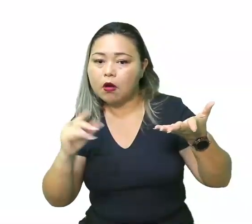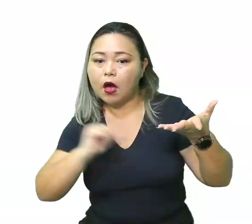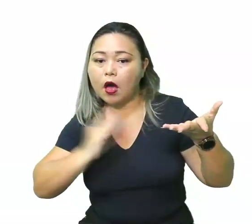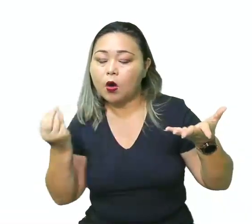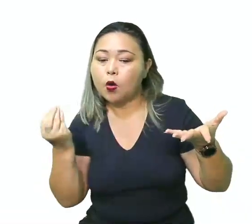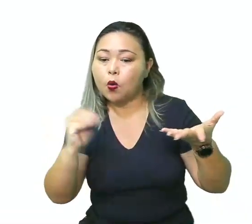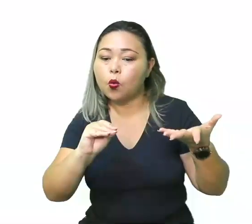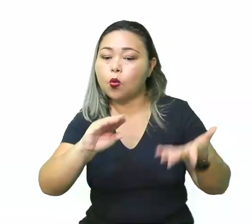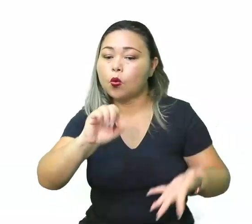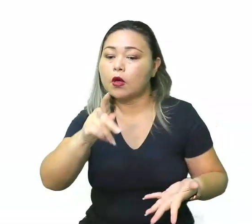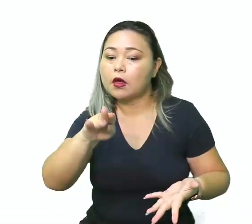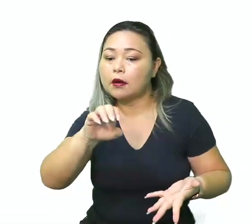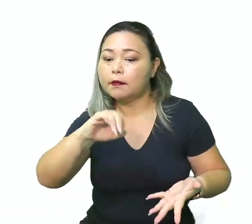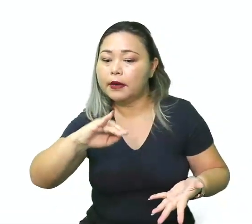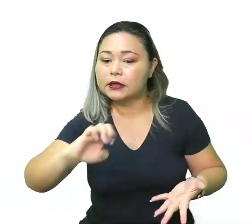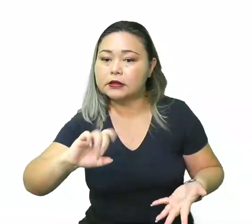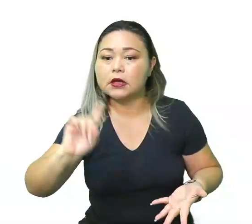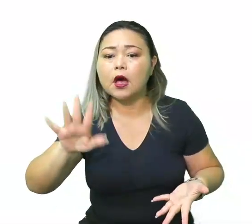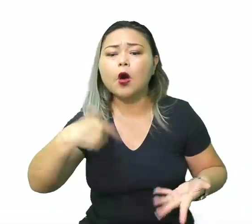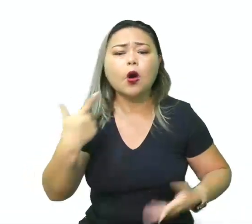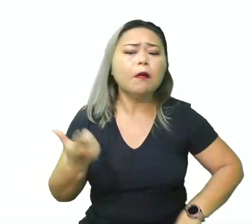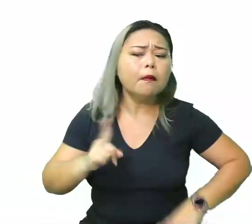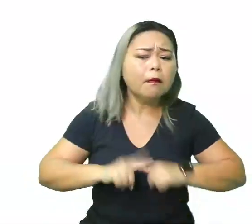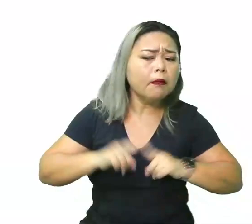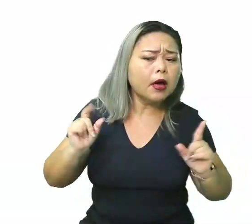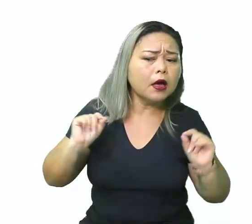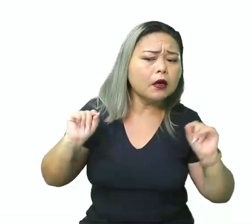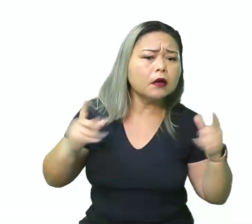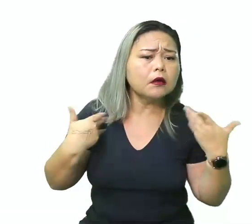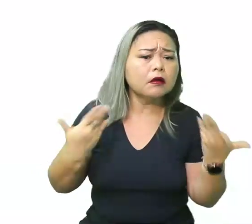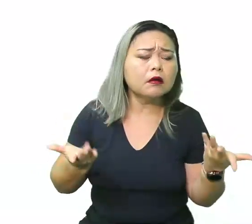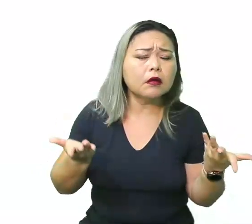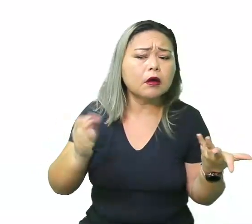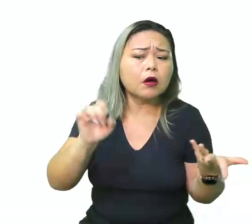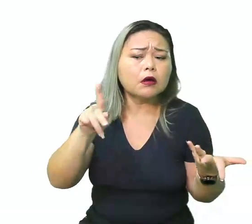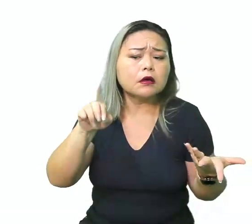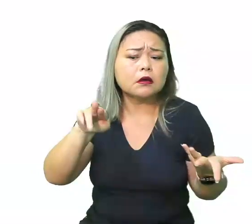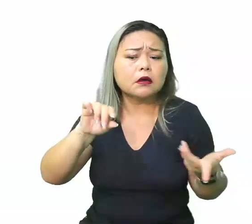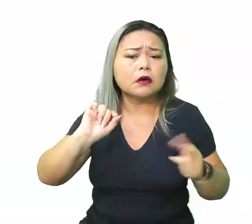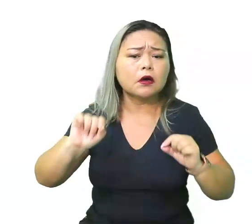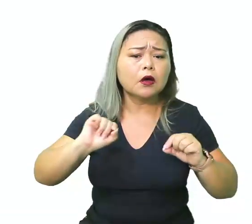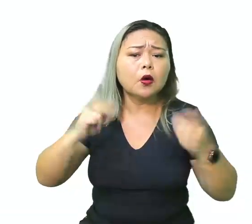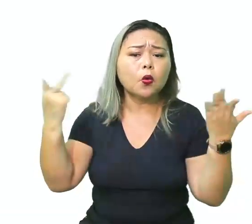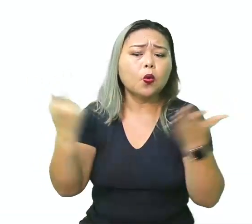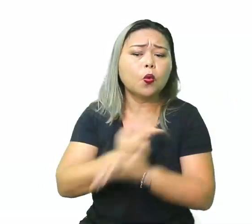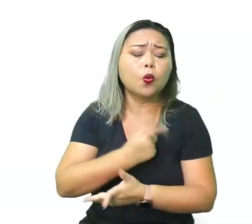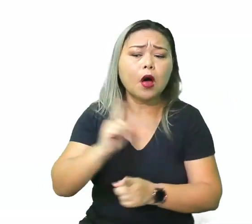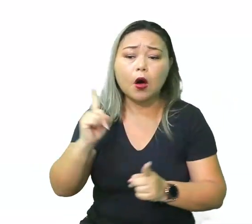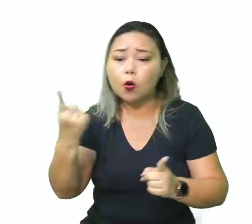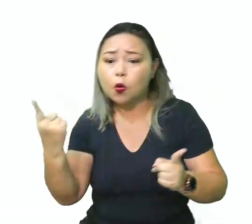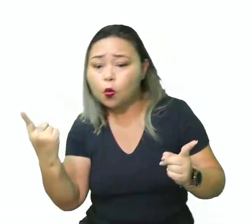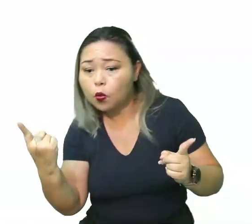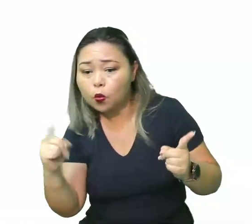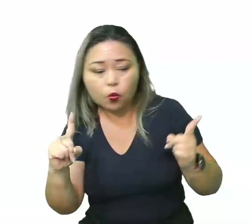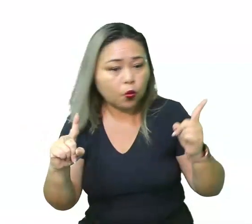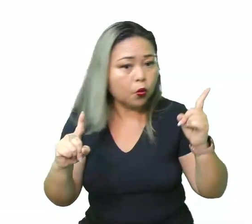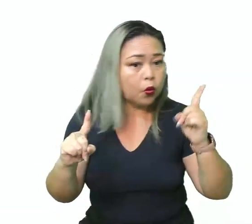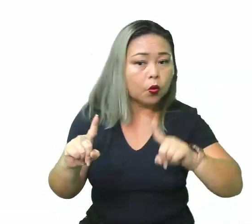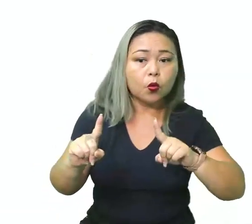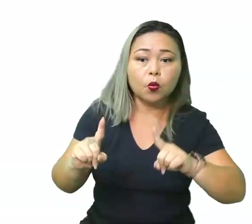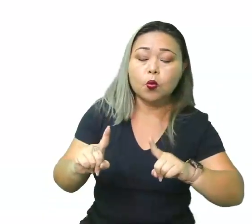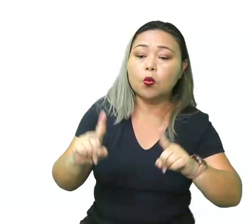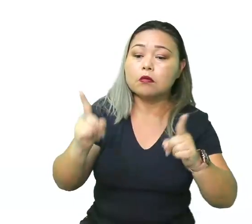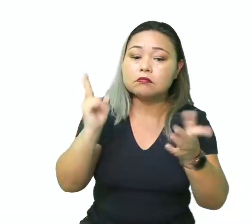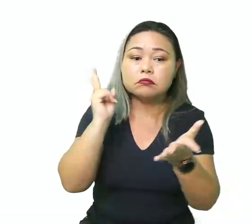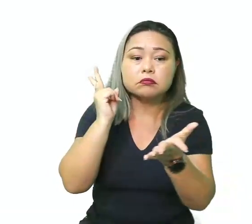à espécie. Mas o que define uma espécie? E o que acontece quando há o cruzamento